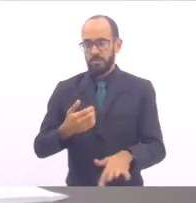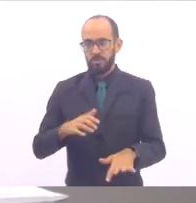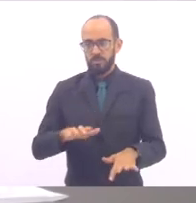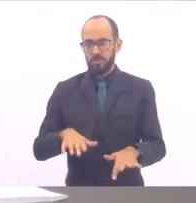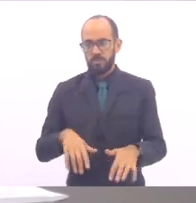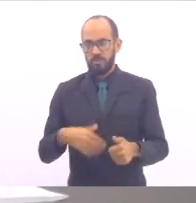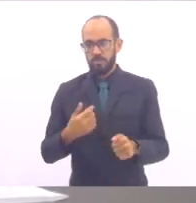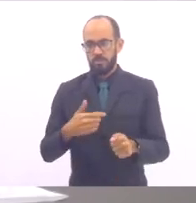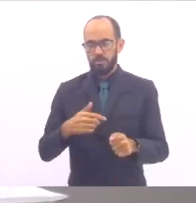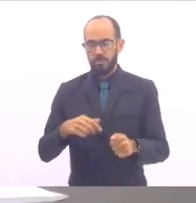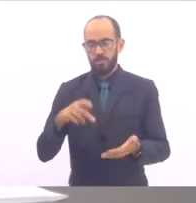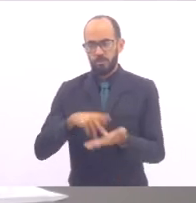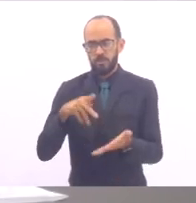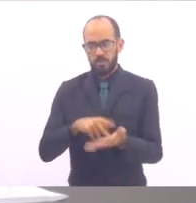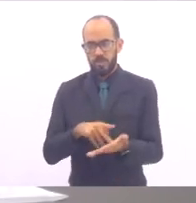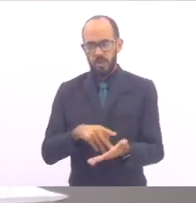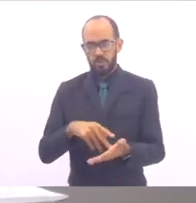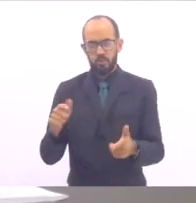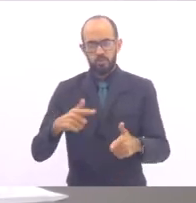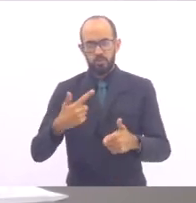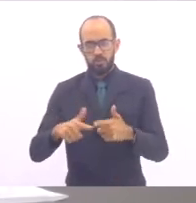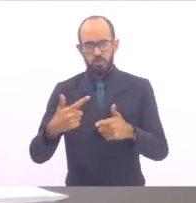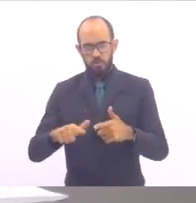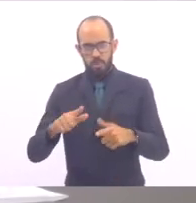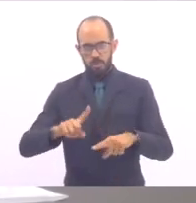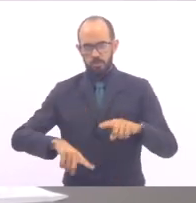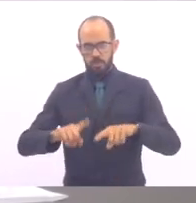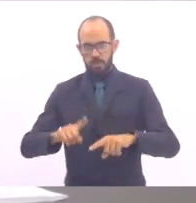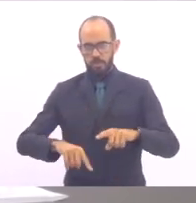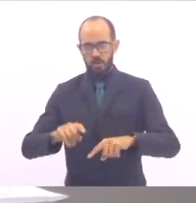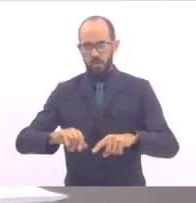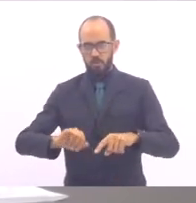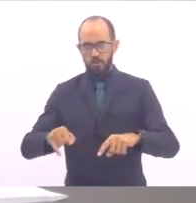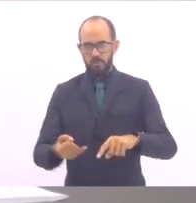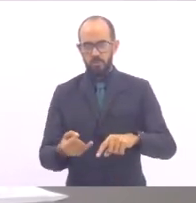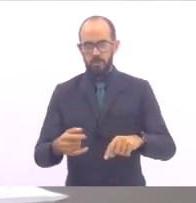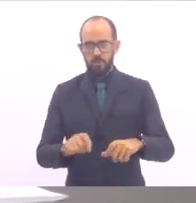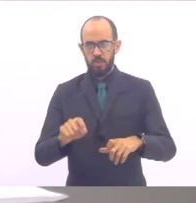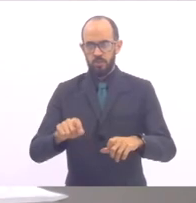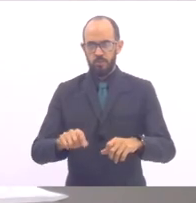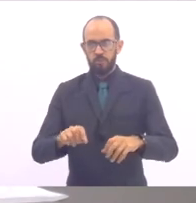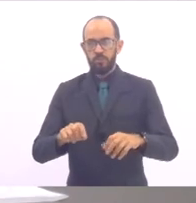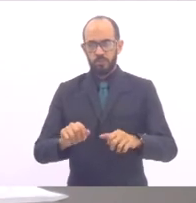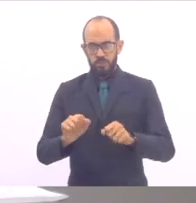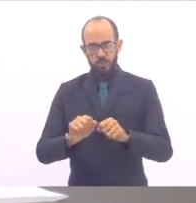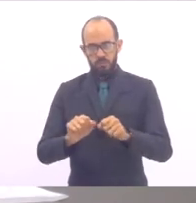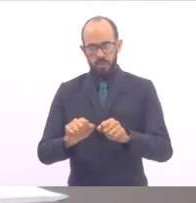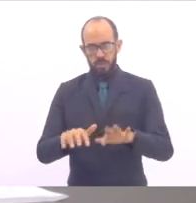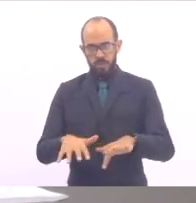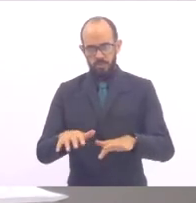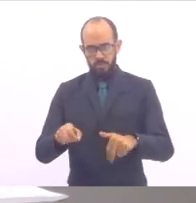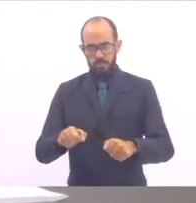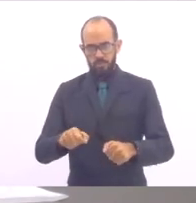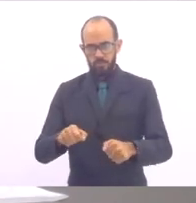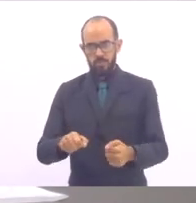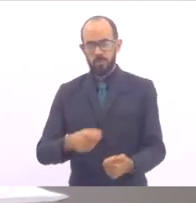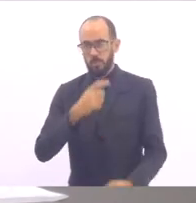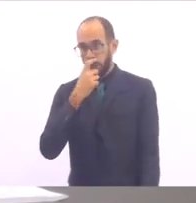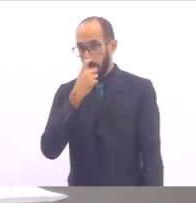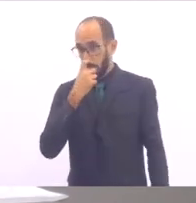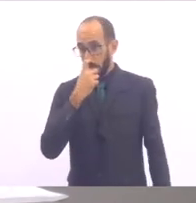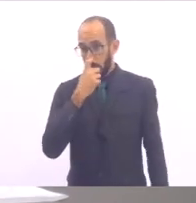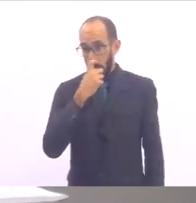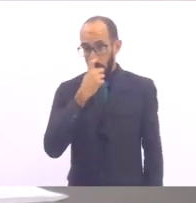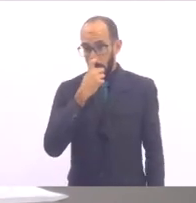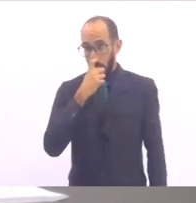de fato, a questão dos resíduos, o impacto e tudo mais. O que é feito com os resíduos, né? A gente enfia no saco preto